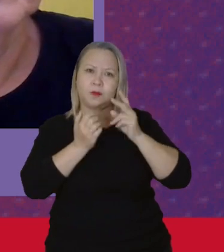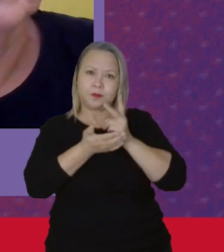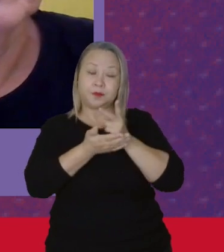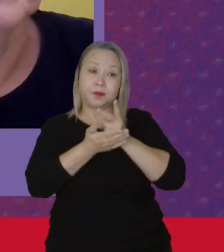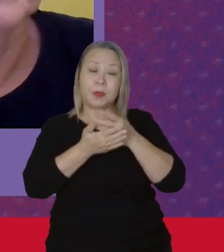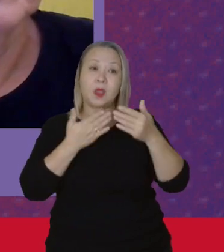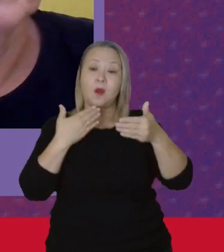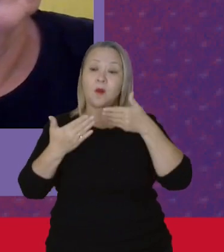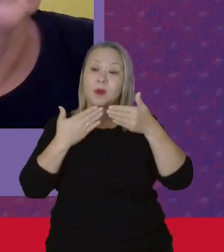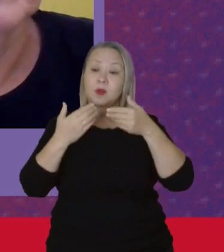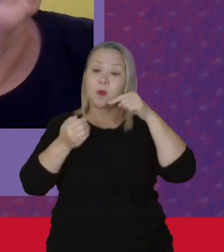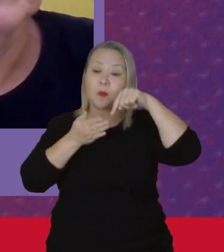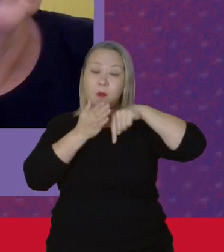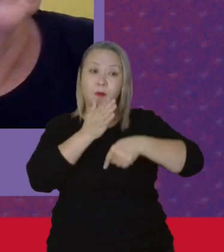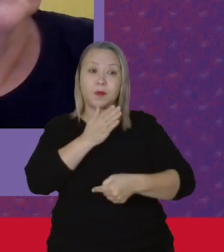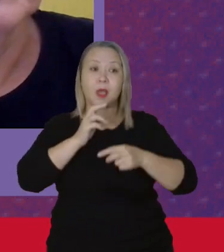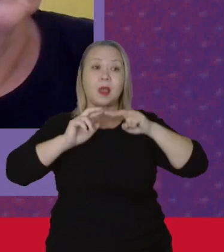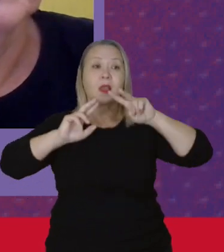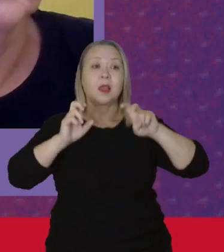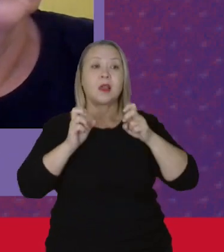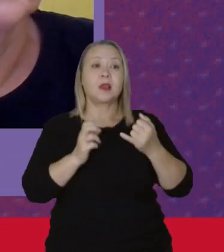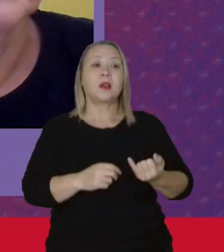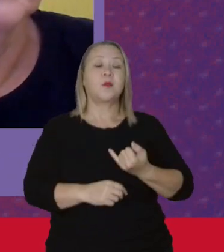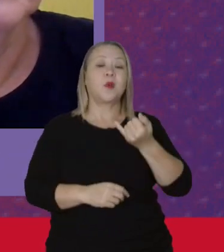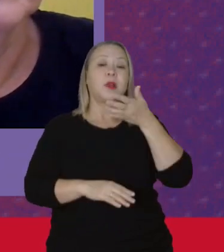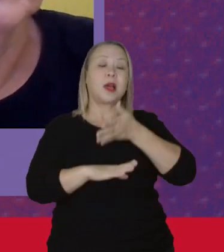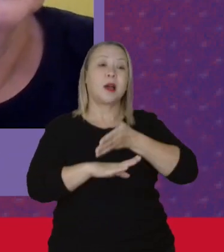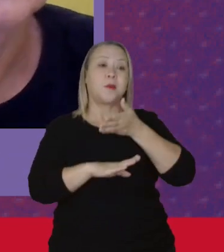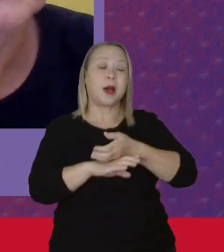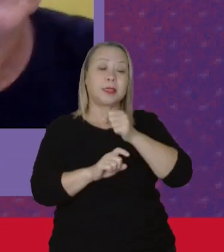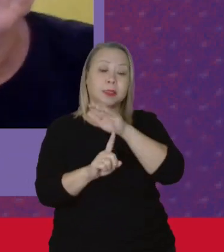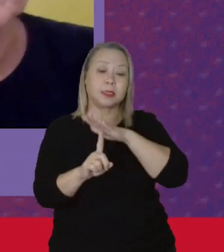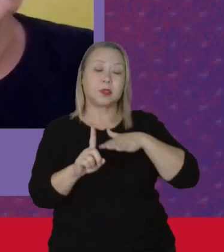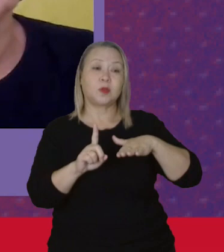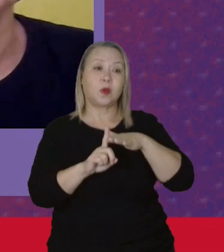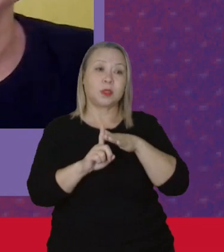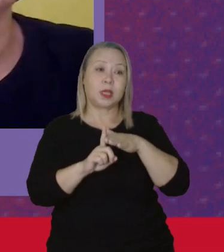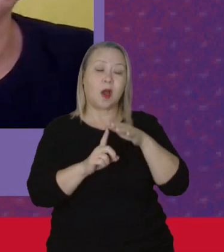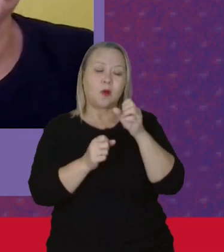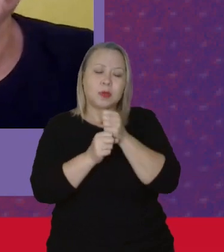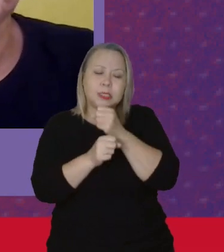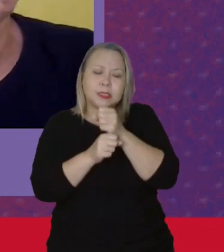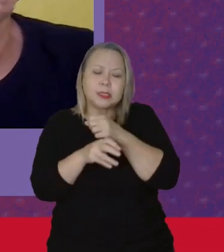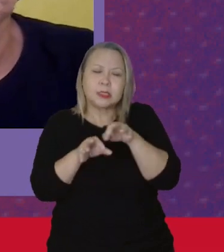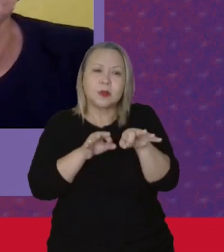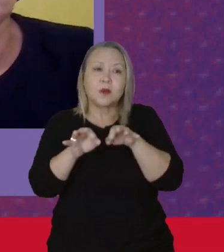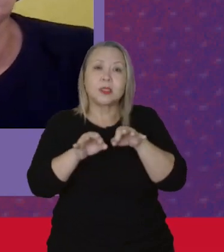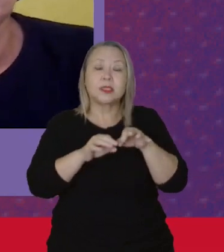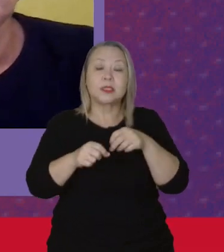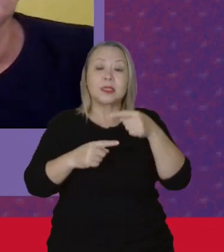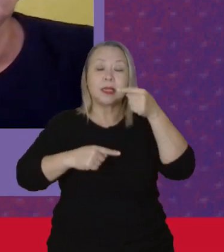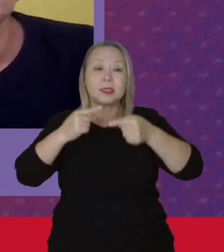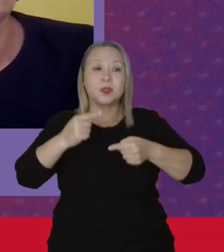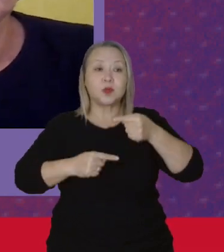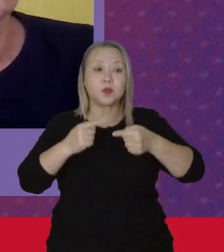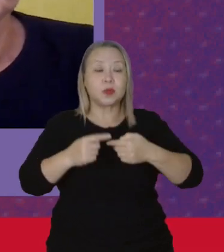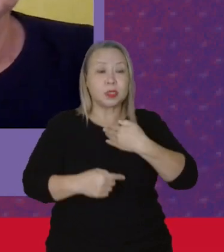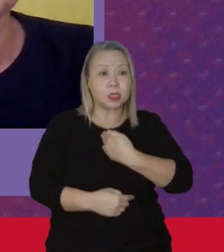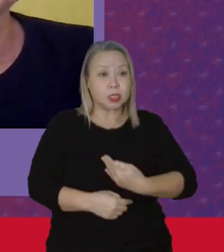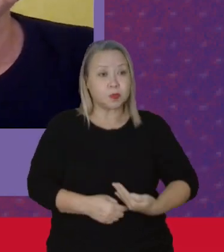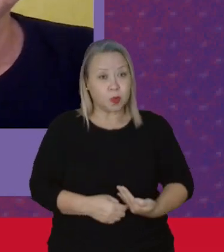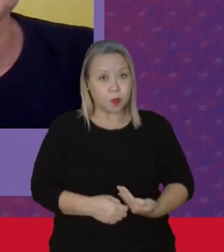um pouco, aprofundar a questão da importância da participação social nessa construção dessas políticas